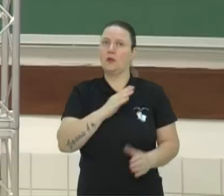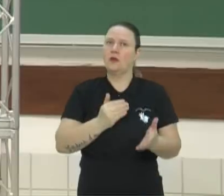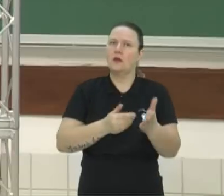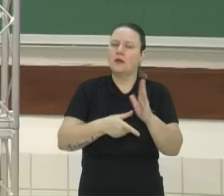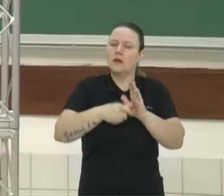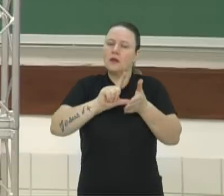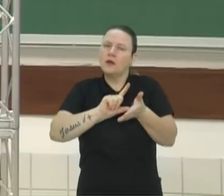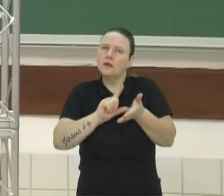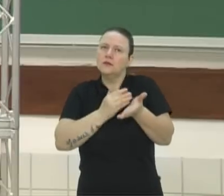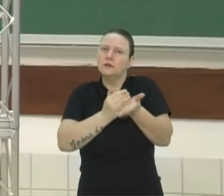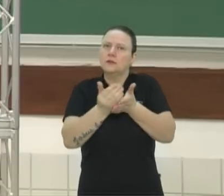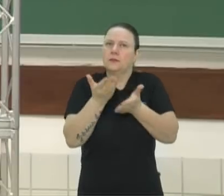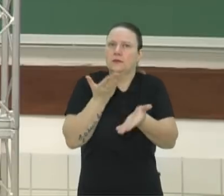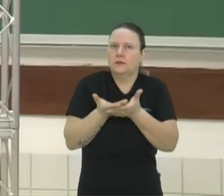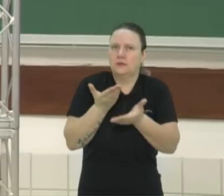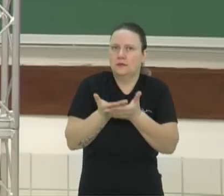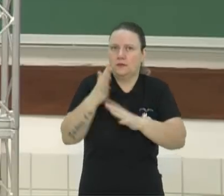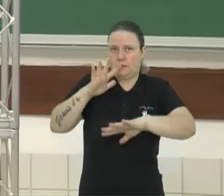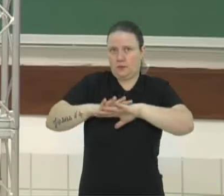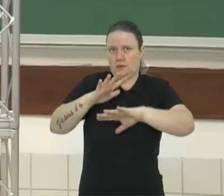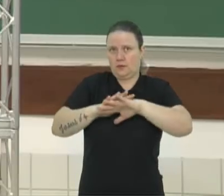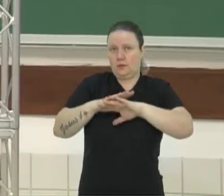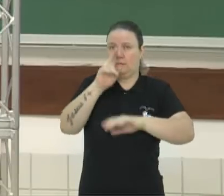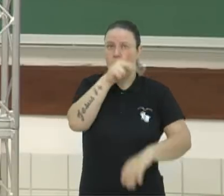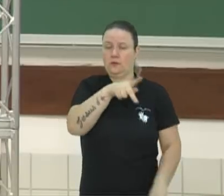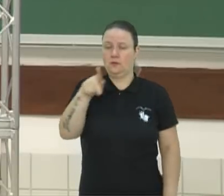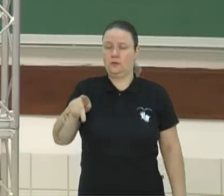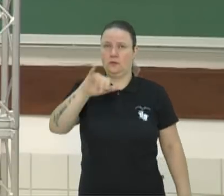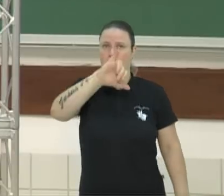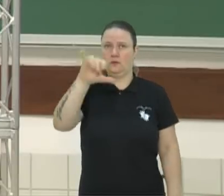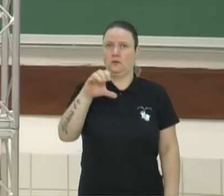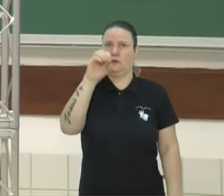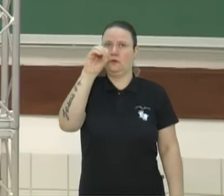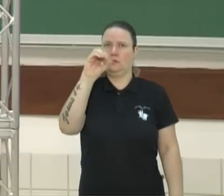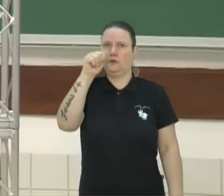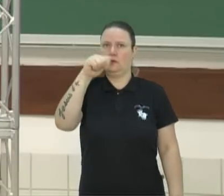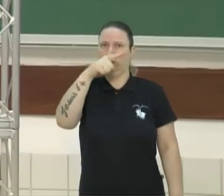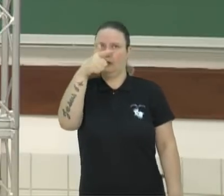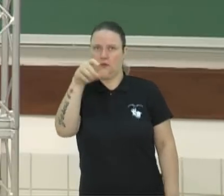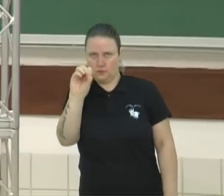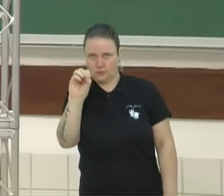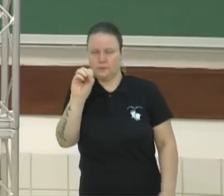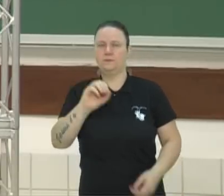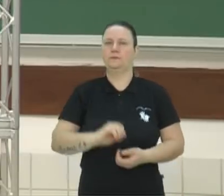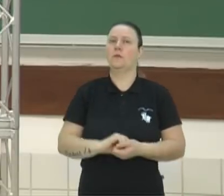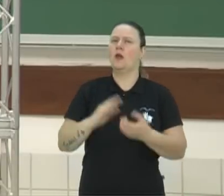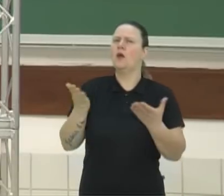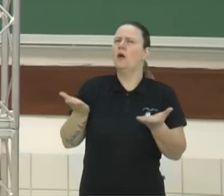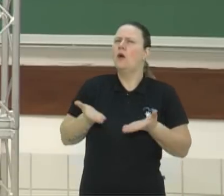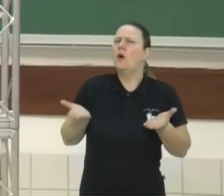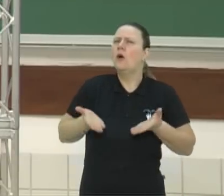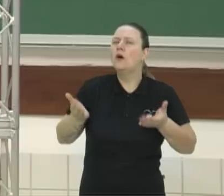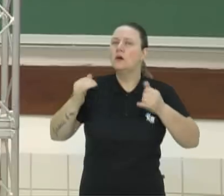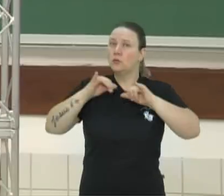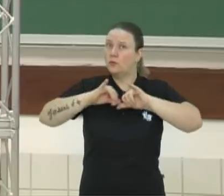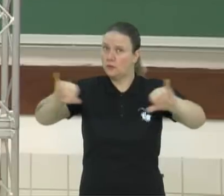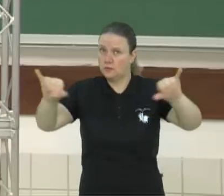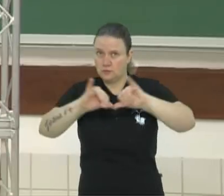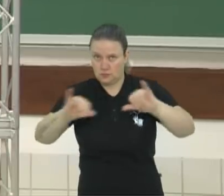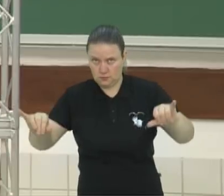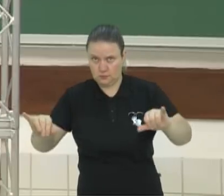a aula de matemática, sou o professor João Paulo e tenho alguns lembretes aqui para comentar com vocês. Ó. Então vamos lá para nossos lembretes.